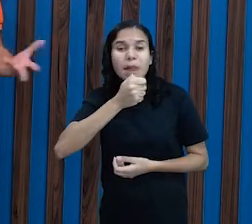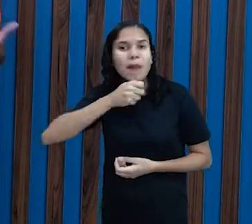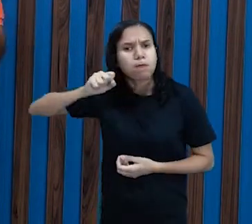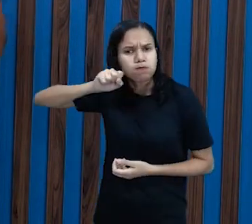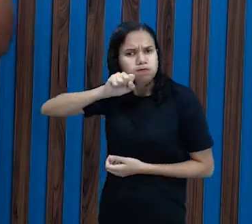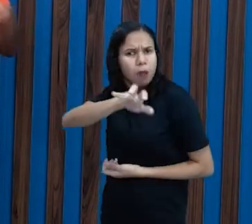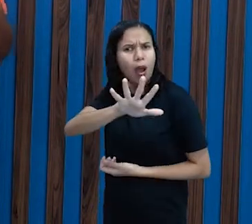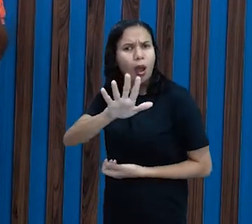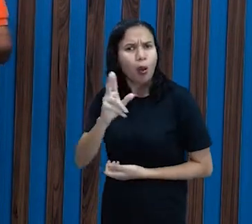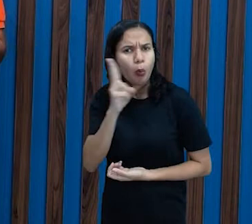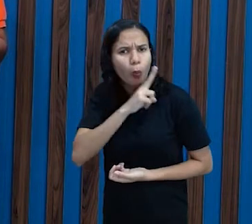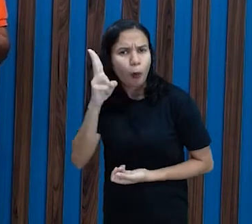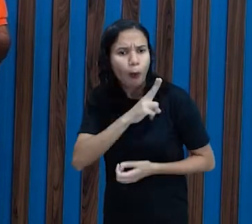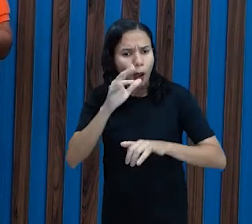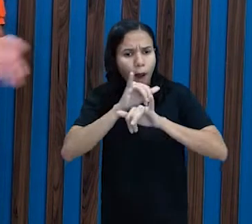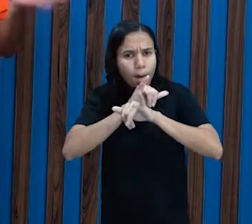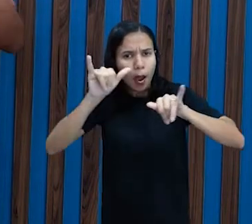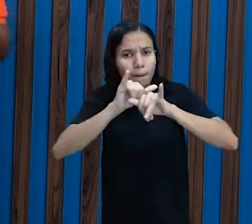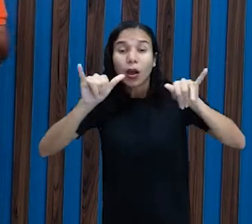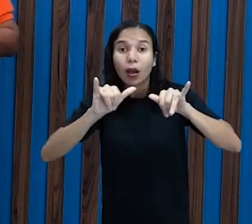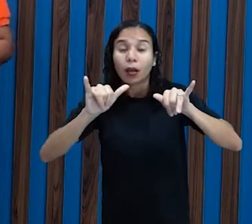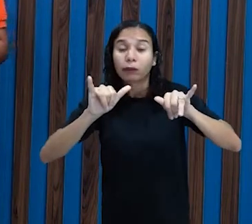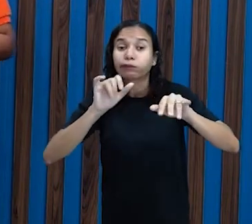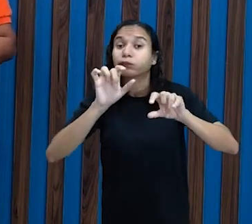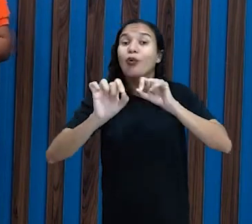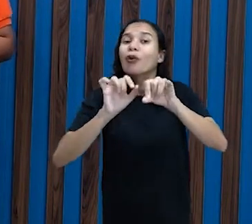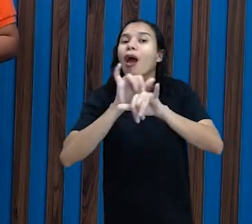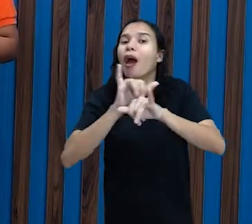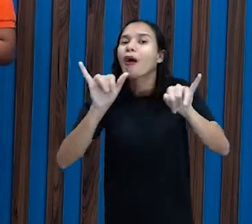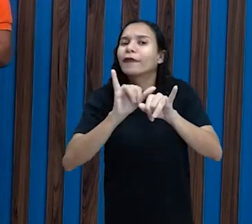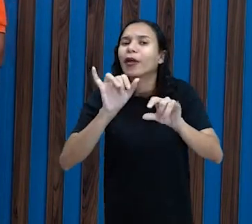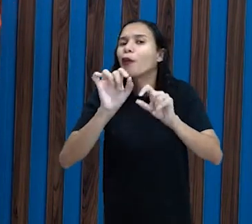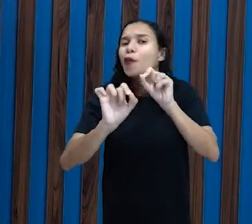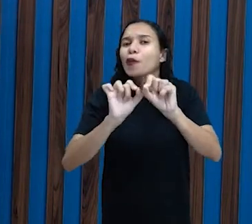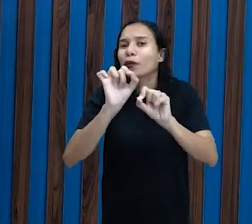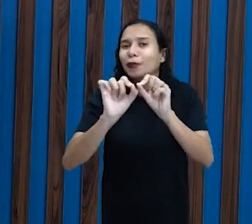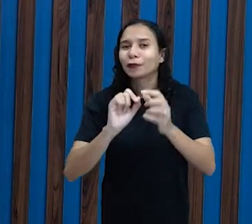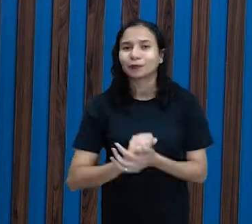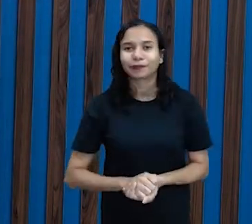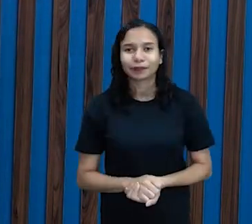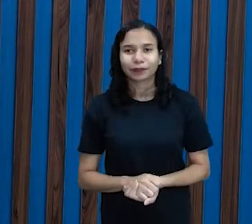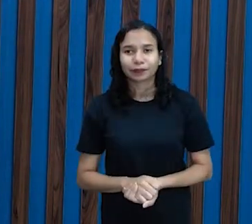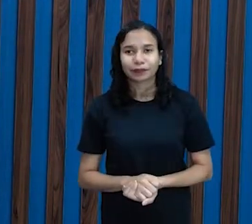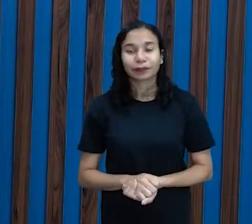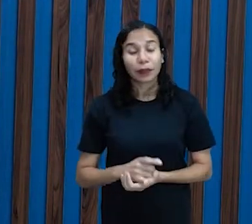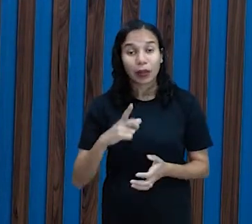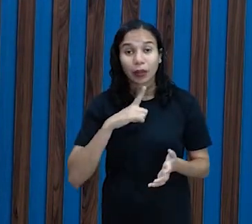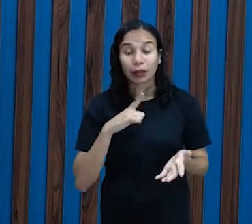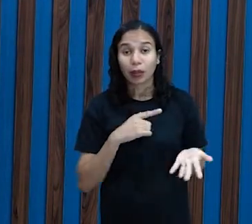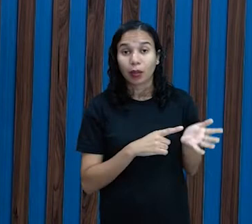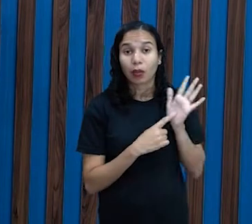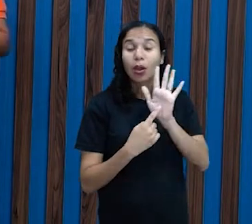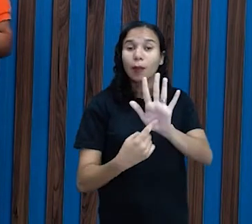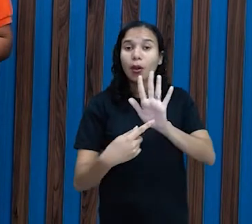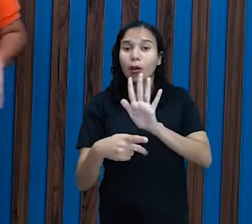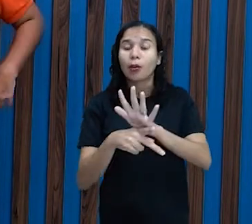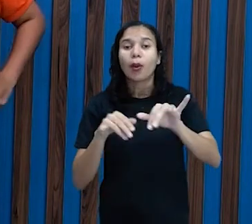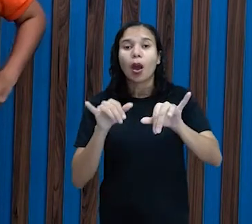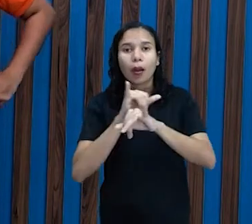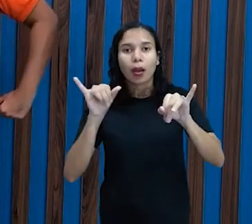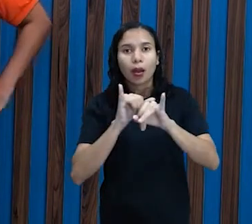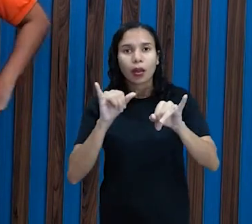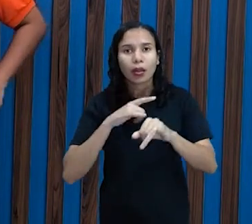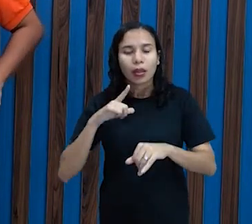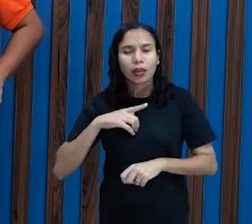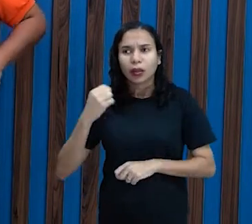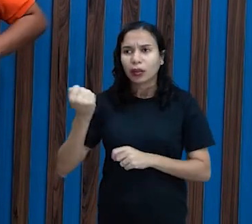urgentes, de notícias urgentes. E o que é que essas notícias diziam? traziam, na verdade, notícias da invasão de